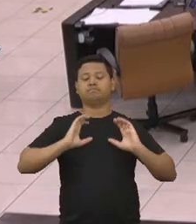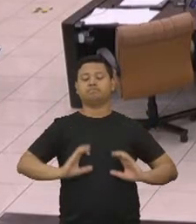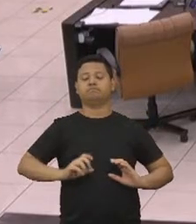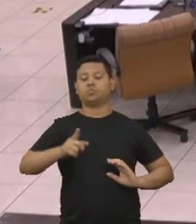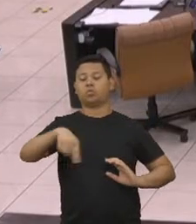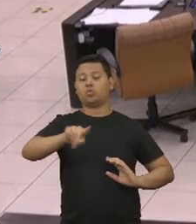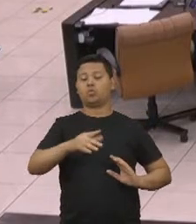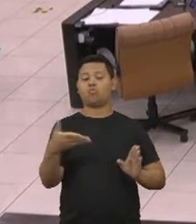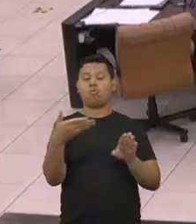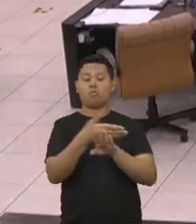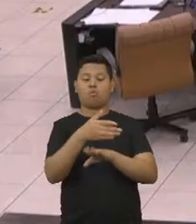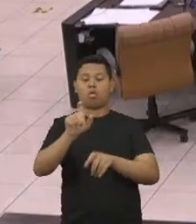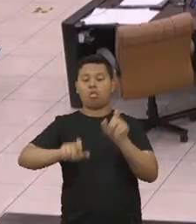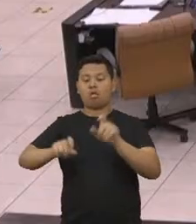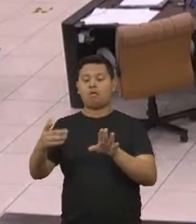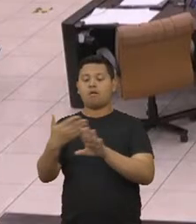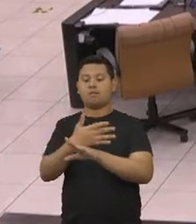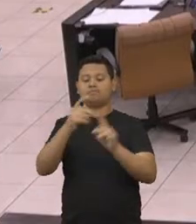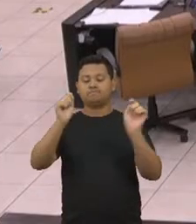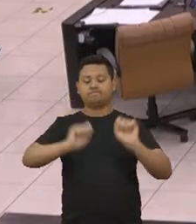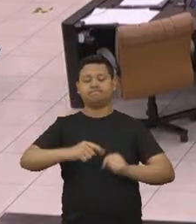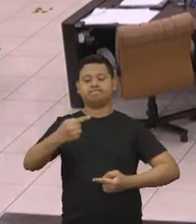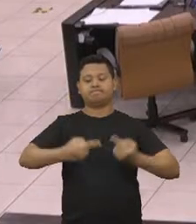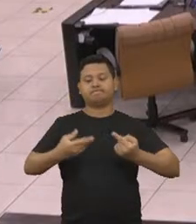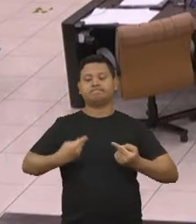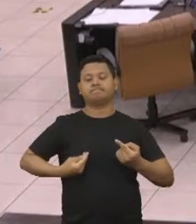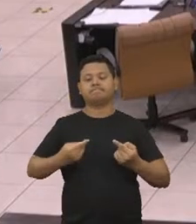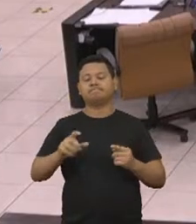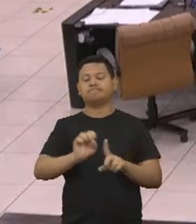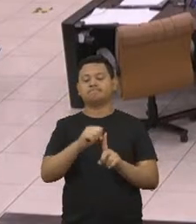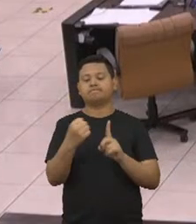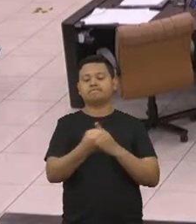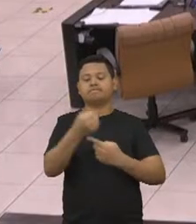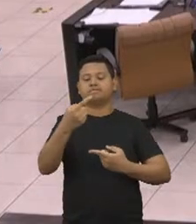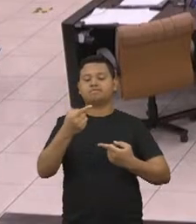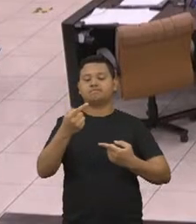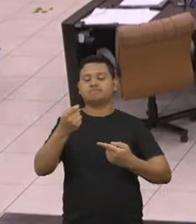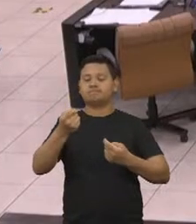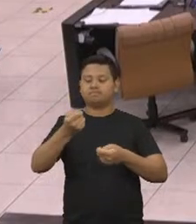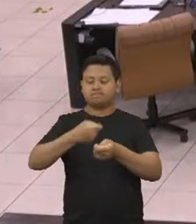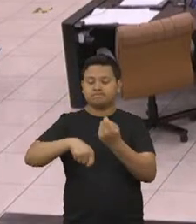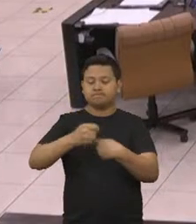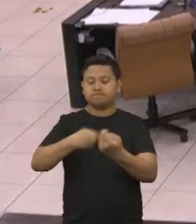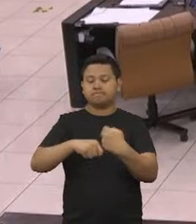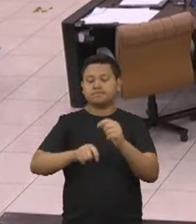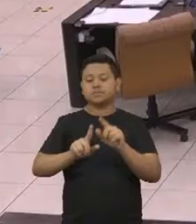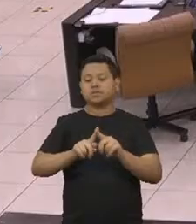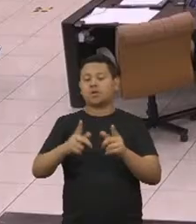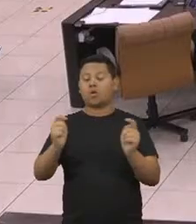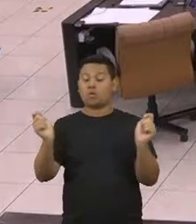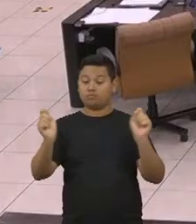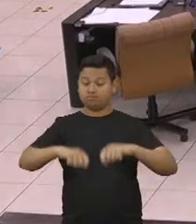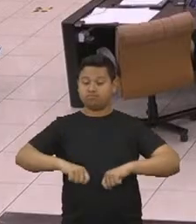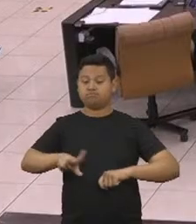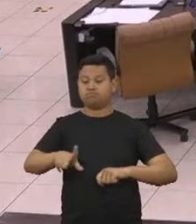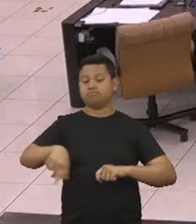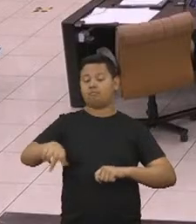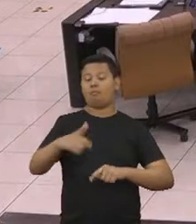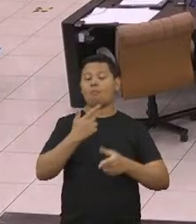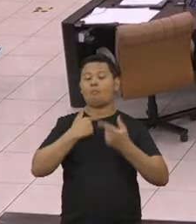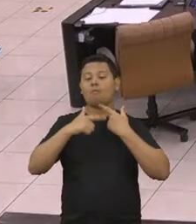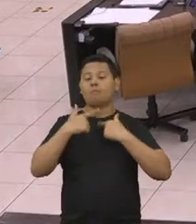indivíduo participe ativamente da vida política, social e econômica, e garantindo que a vontade popular